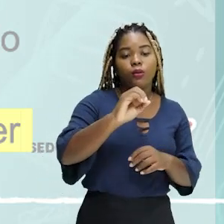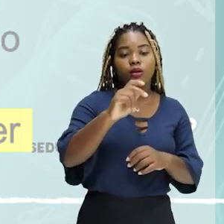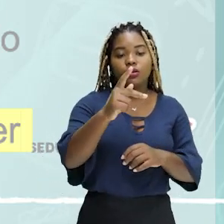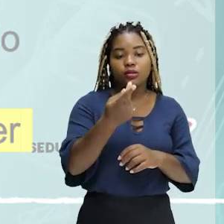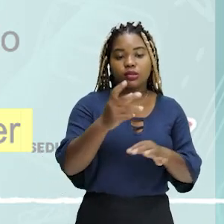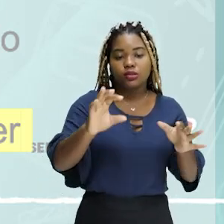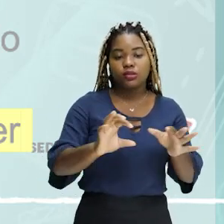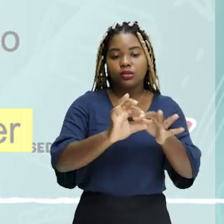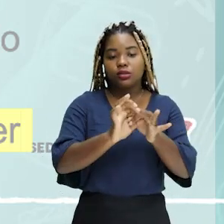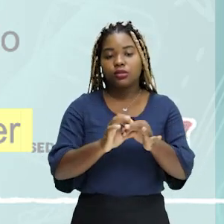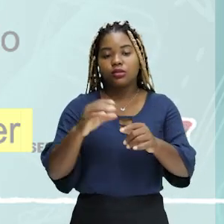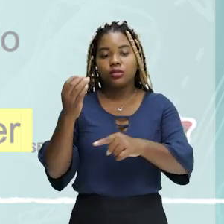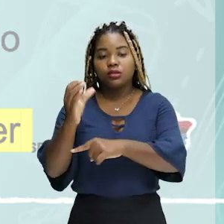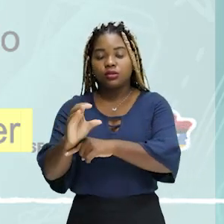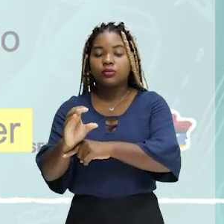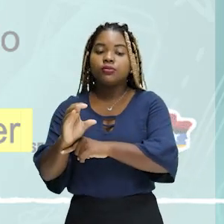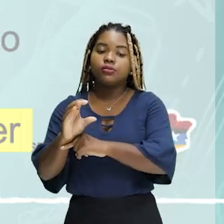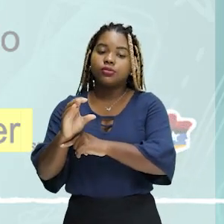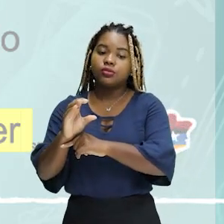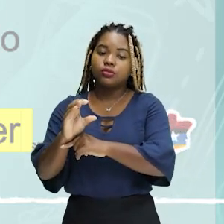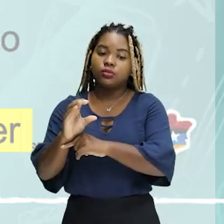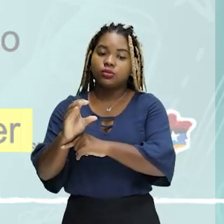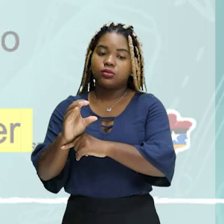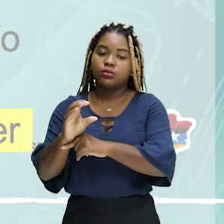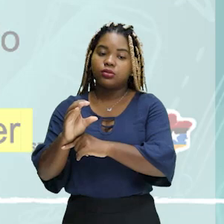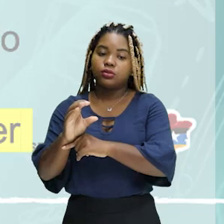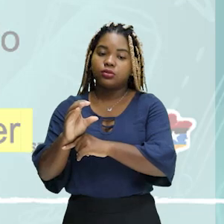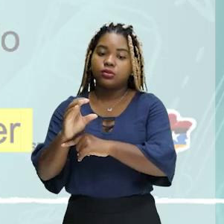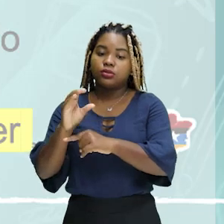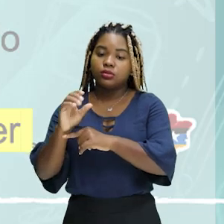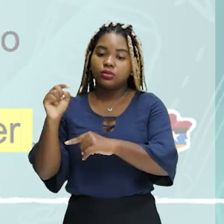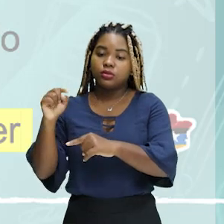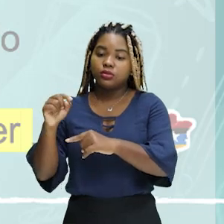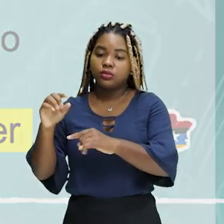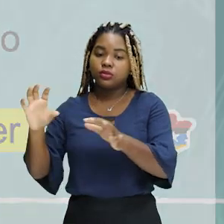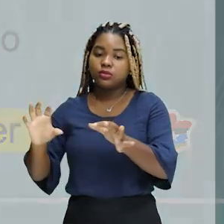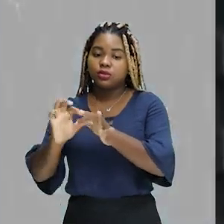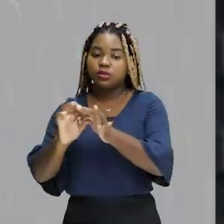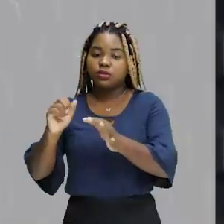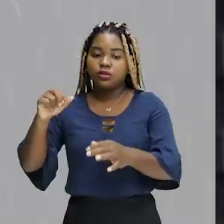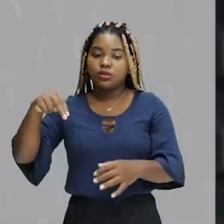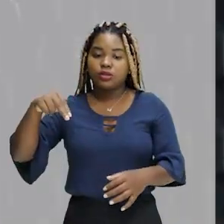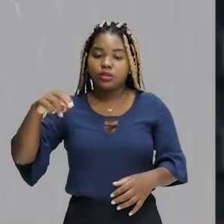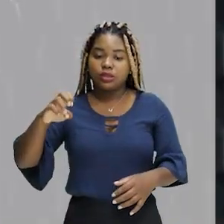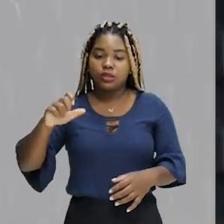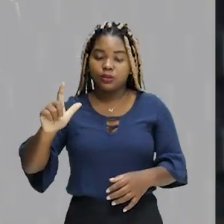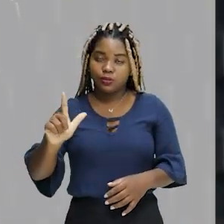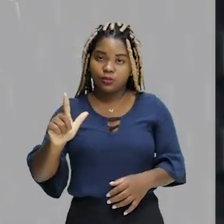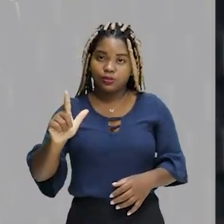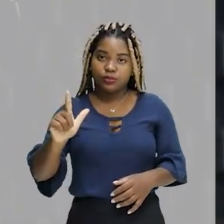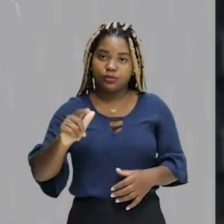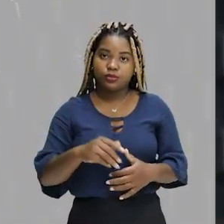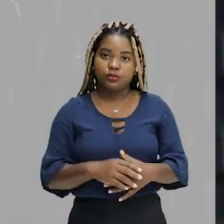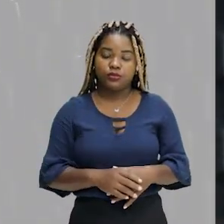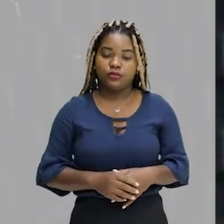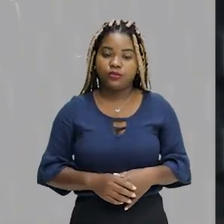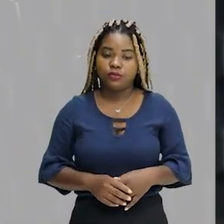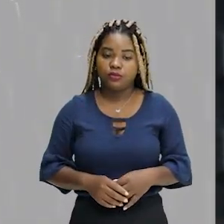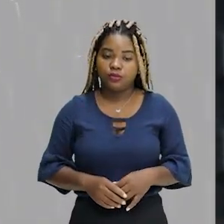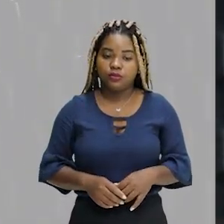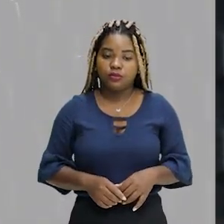a um carbono saturado e esse carbono saturado ligado a um anel benzênico ou anel aromático,